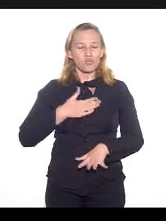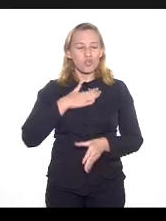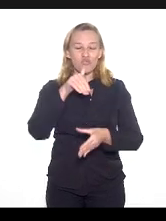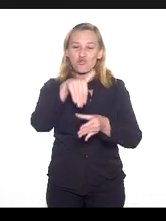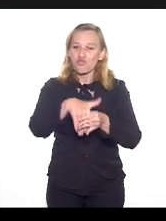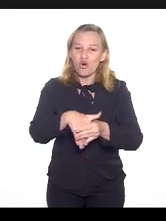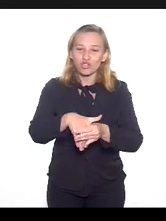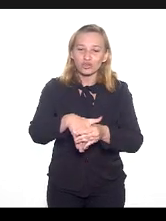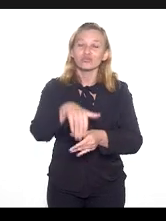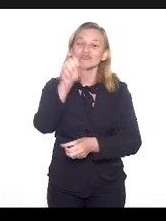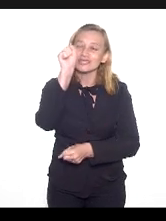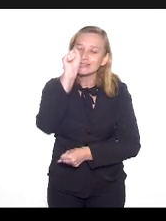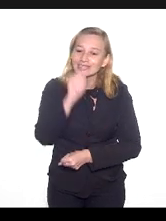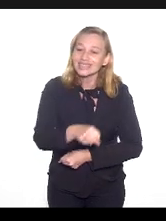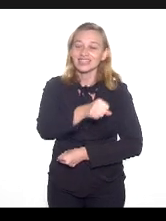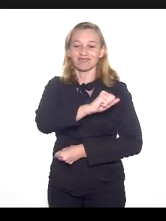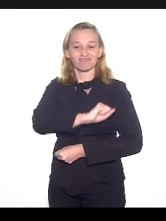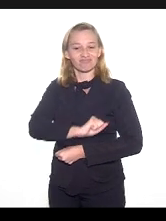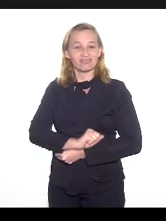voto